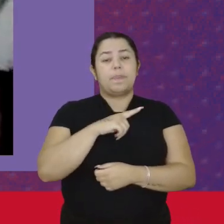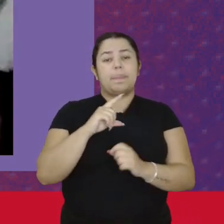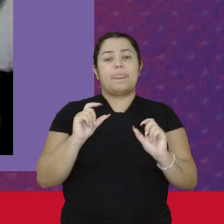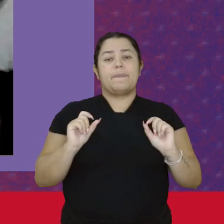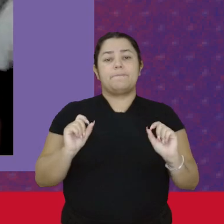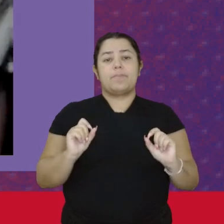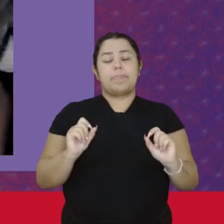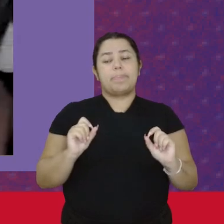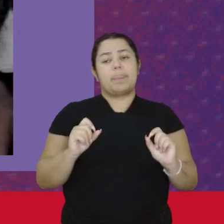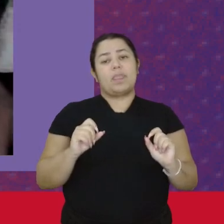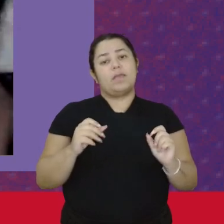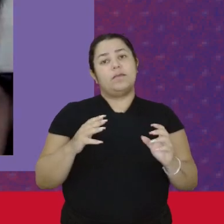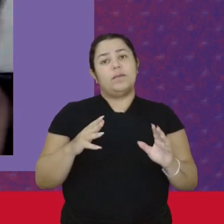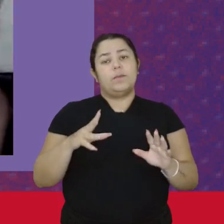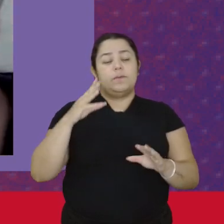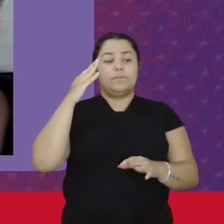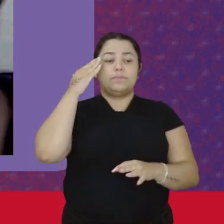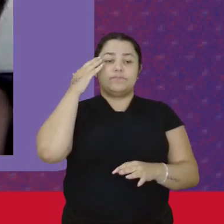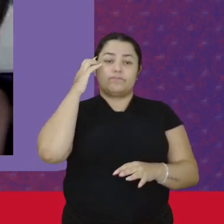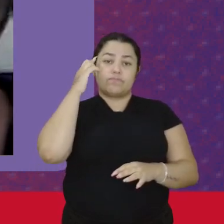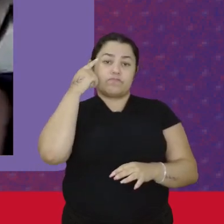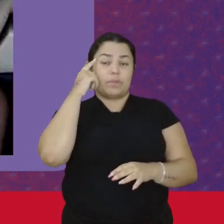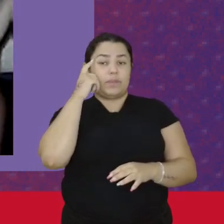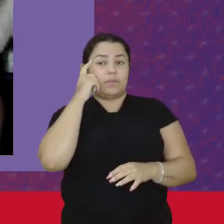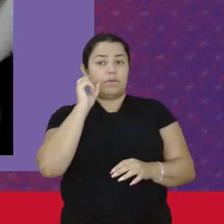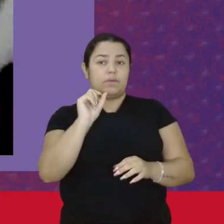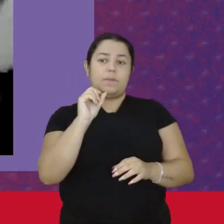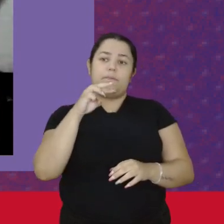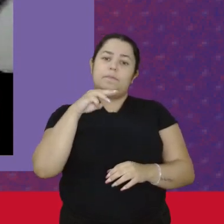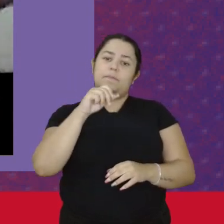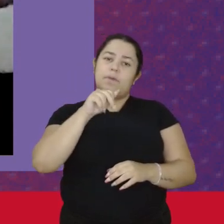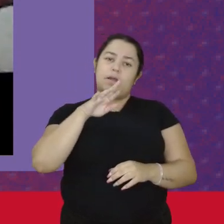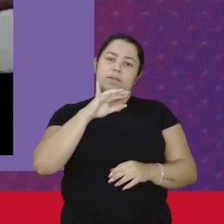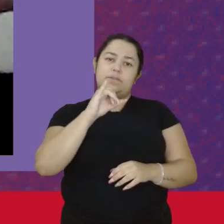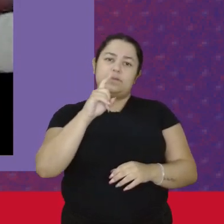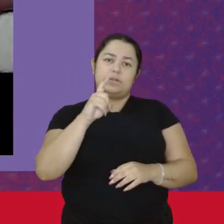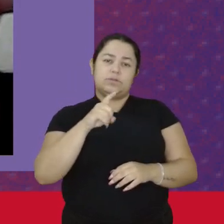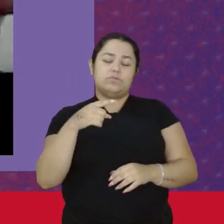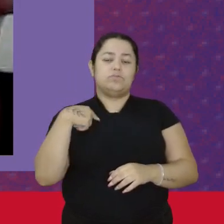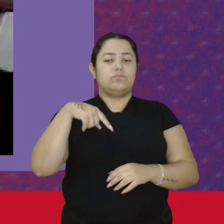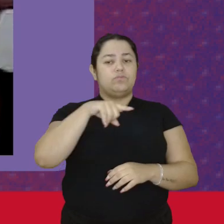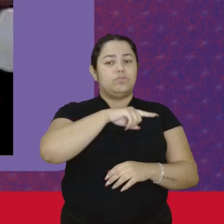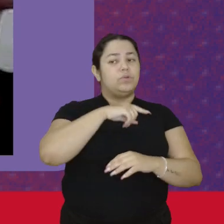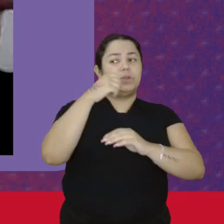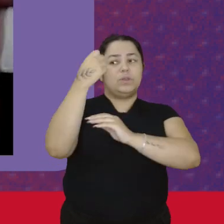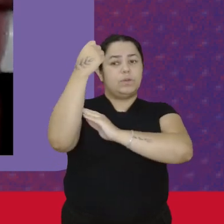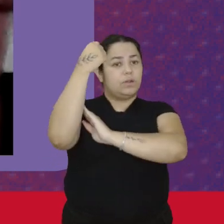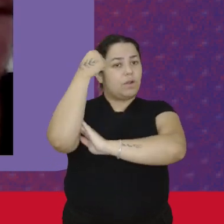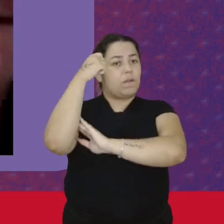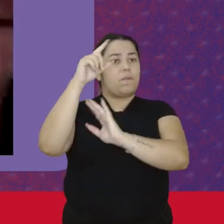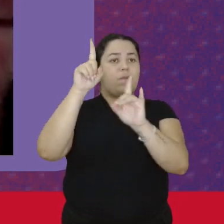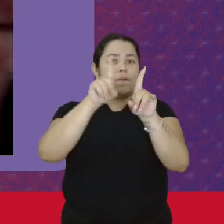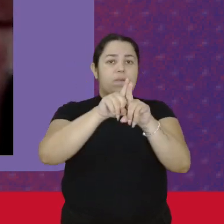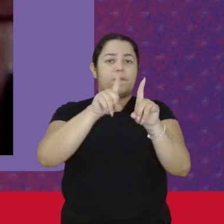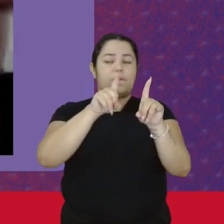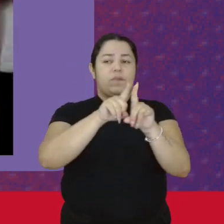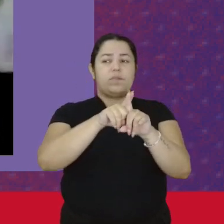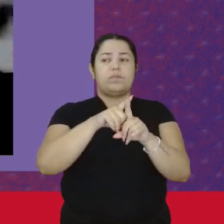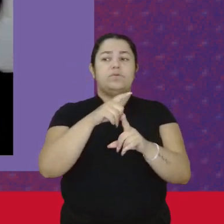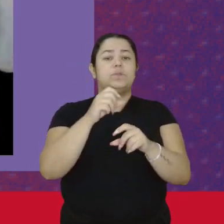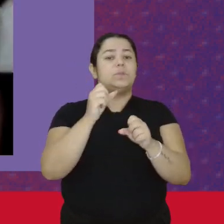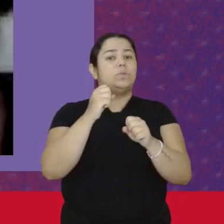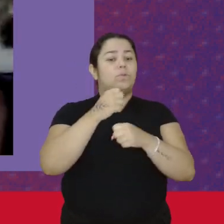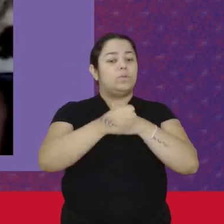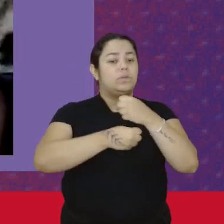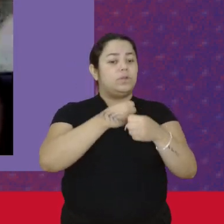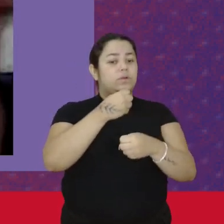eu prefiro pensar que a matriz do nosso feminismo, localizá-lo mais nos anos 60